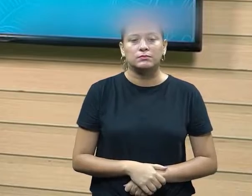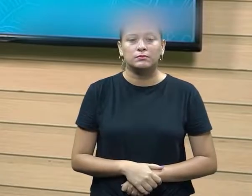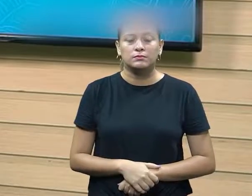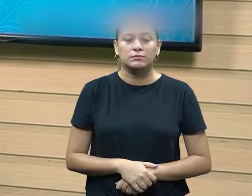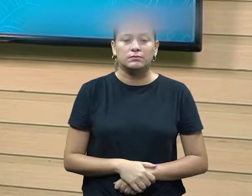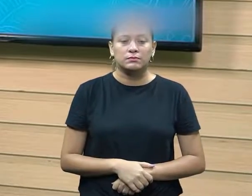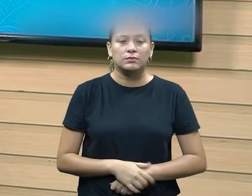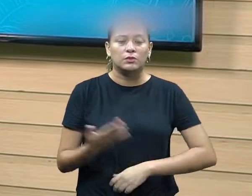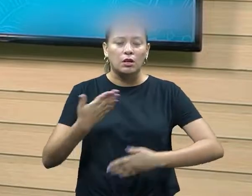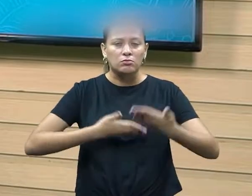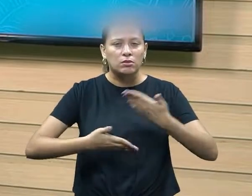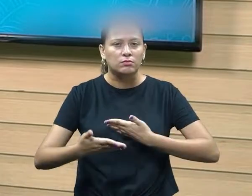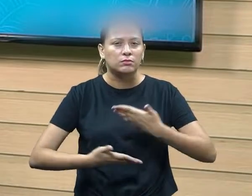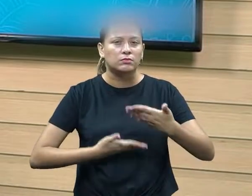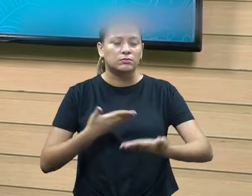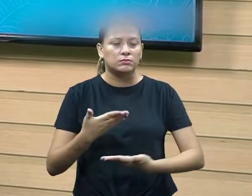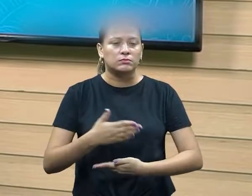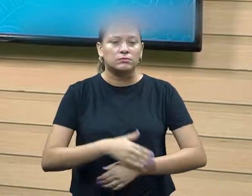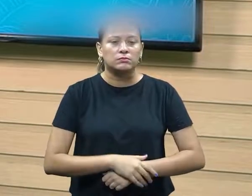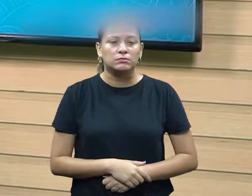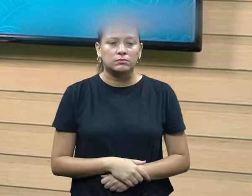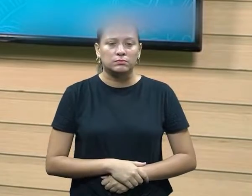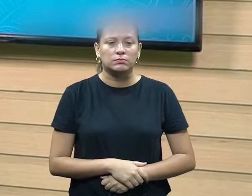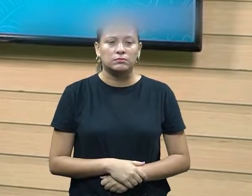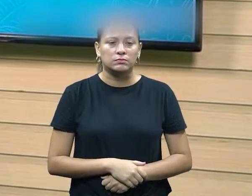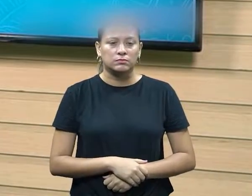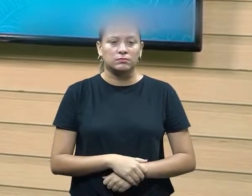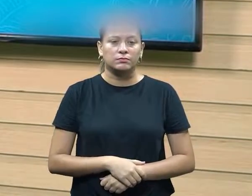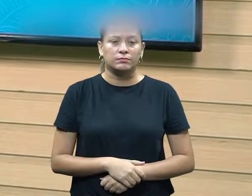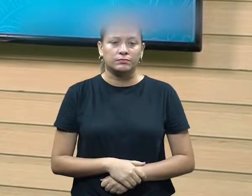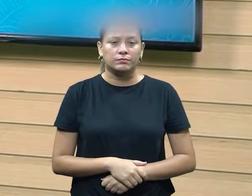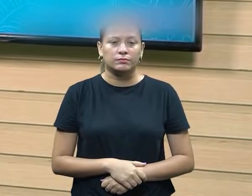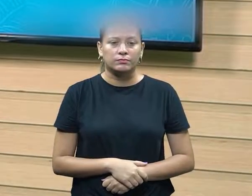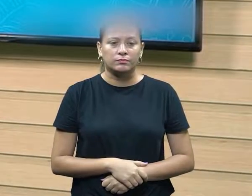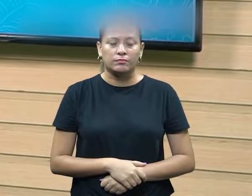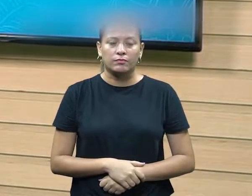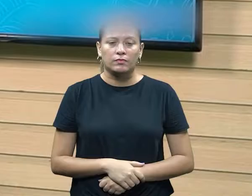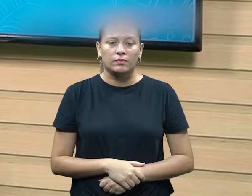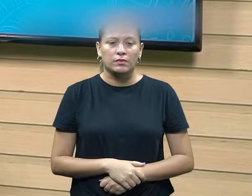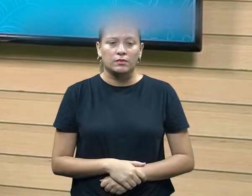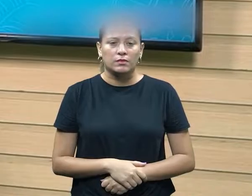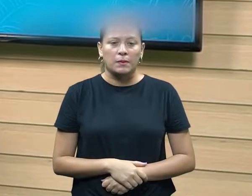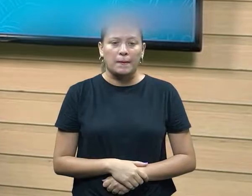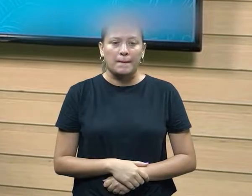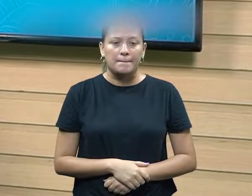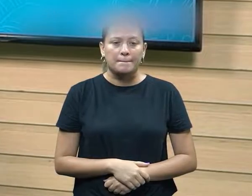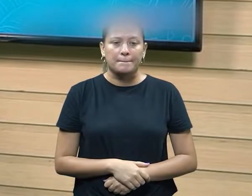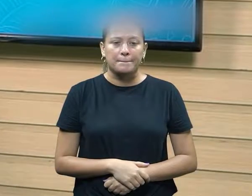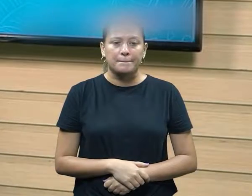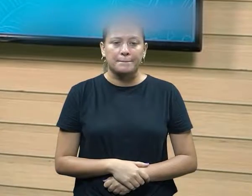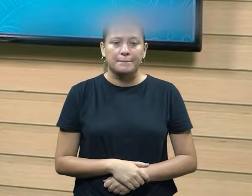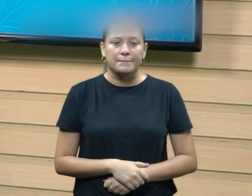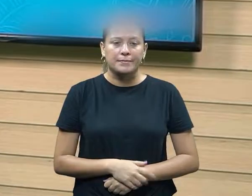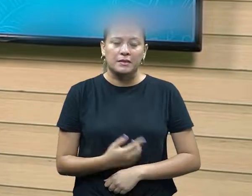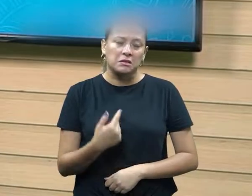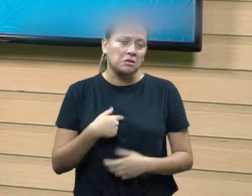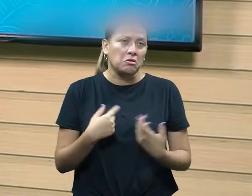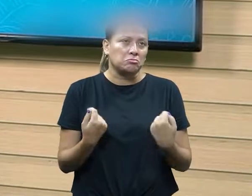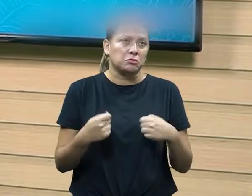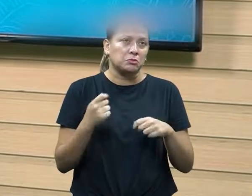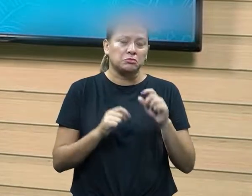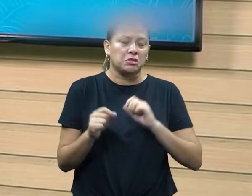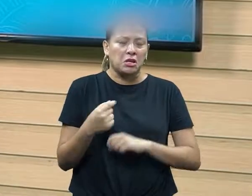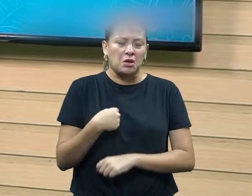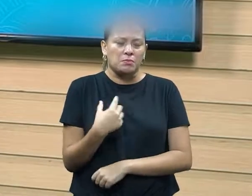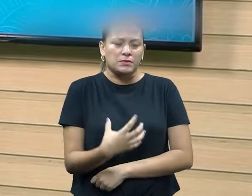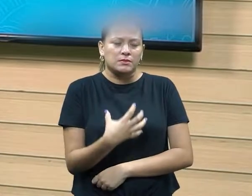esse convívio. Nós entendemos que eu não preciso para eu me sentir bem, para